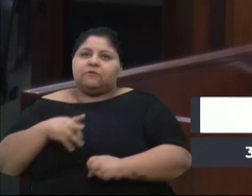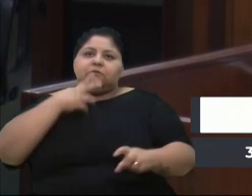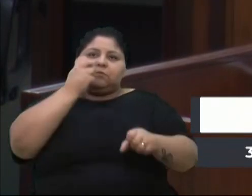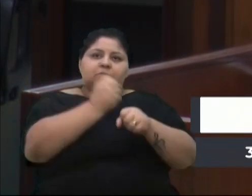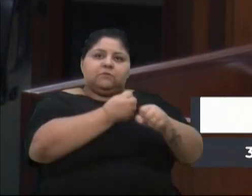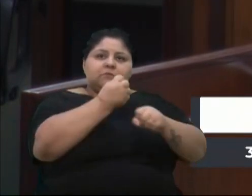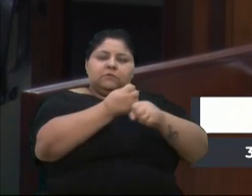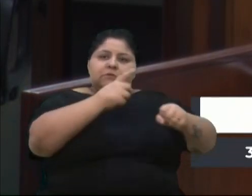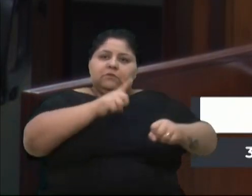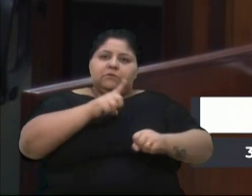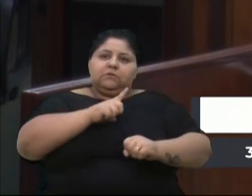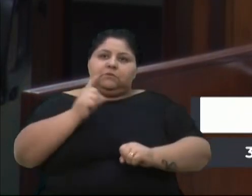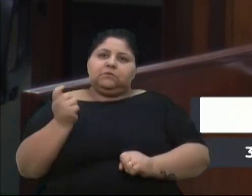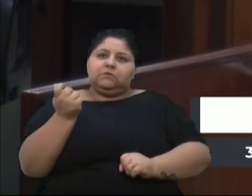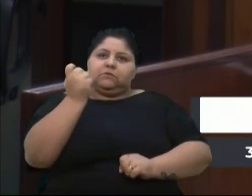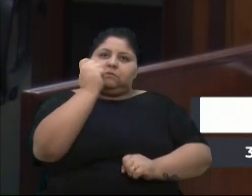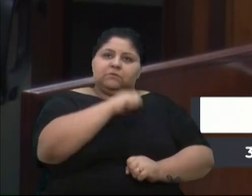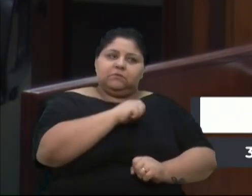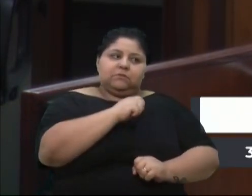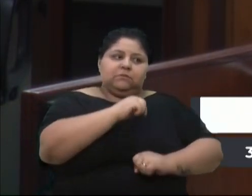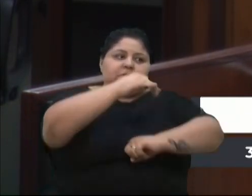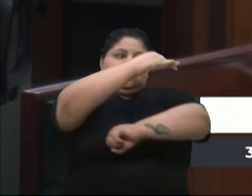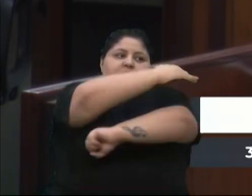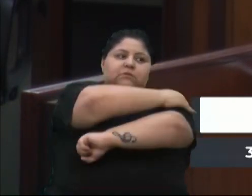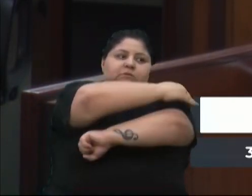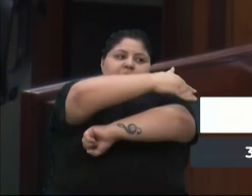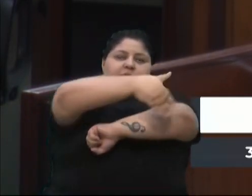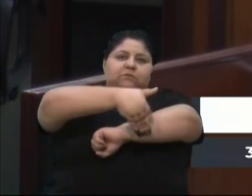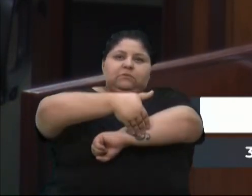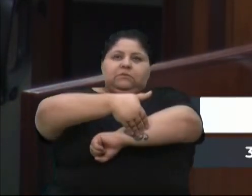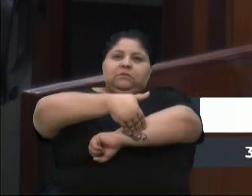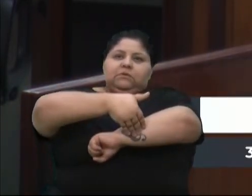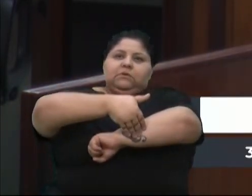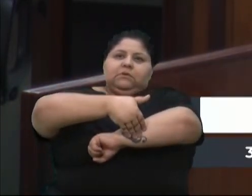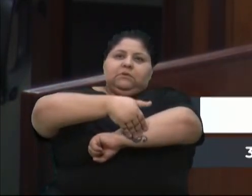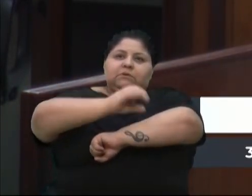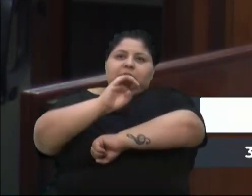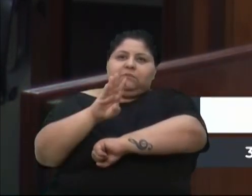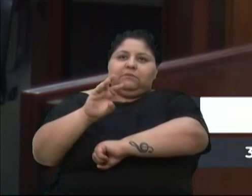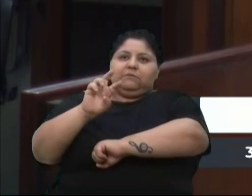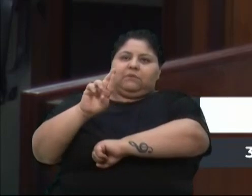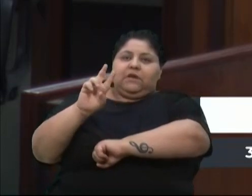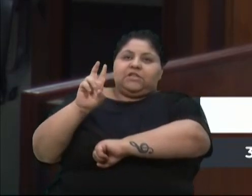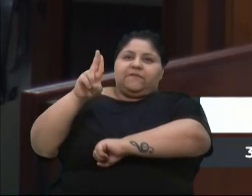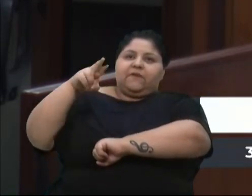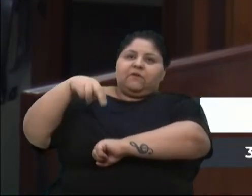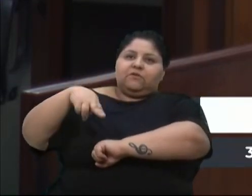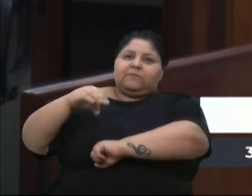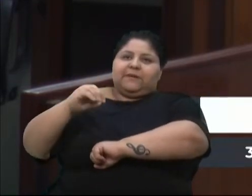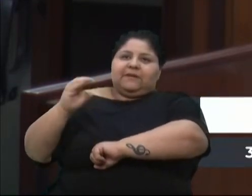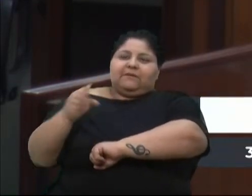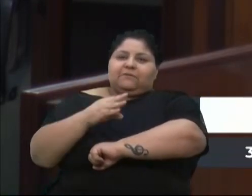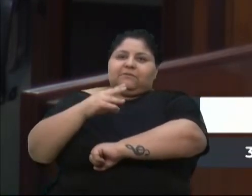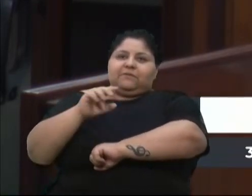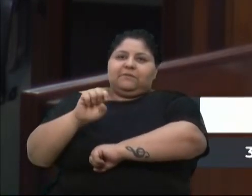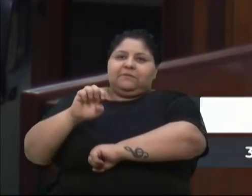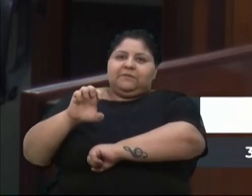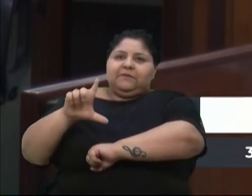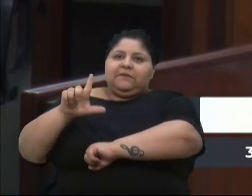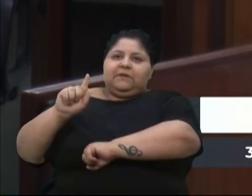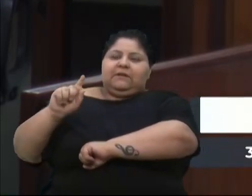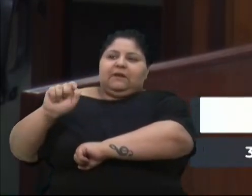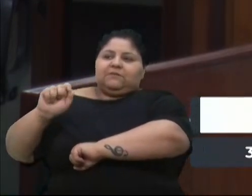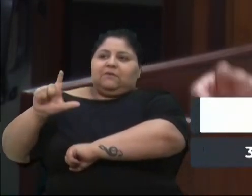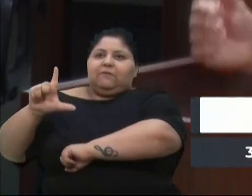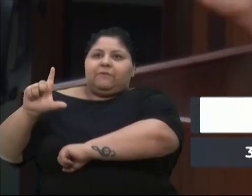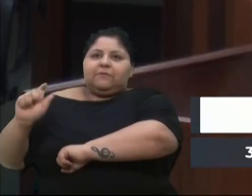necessidade, que é a Avenida Perimetral Bruno Segala, aonde vai ser feito